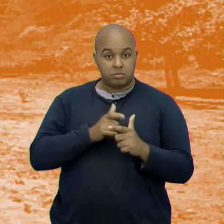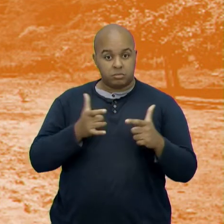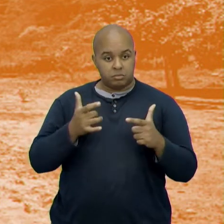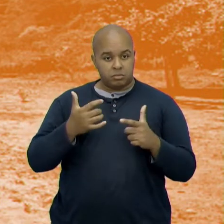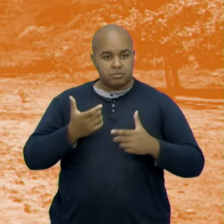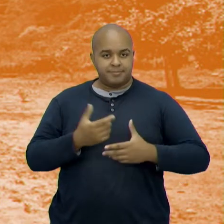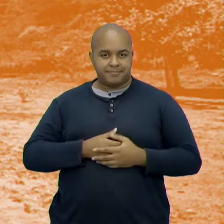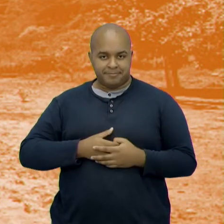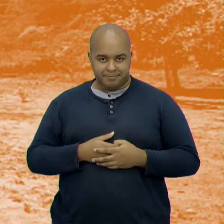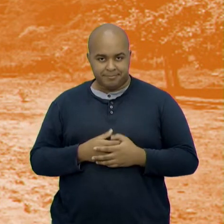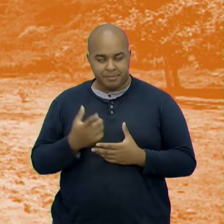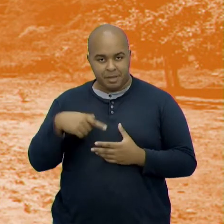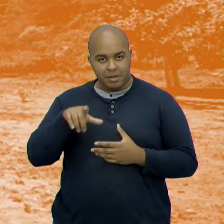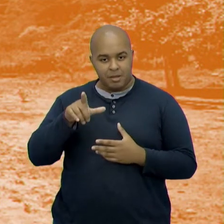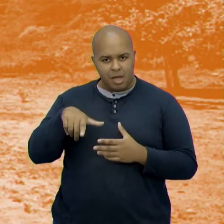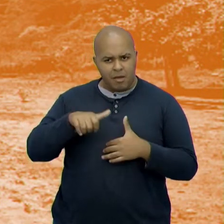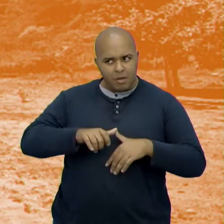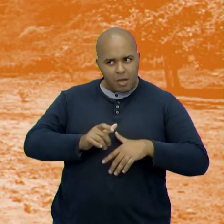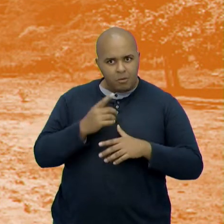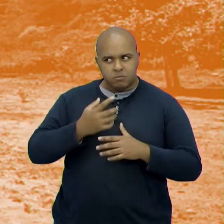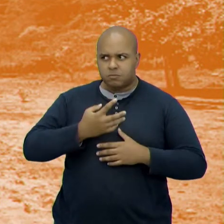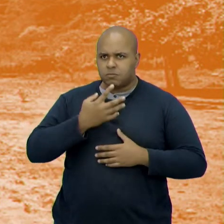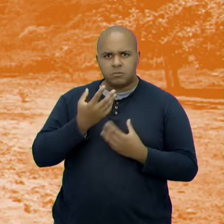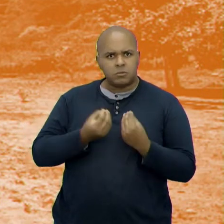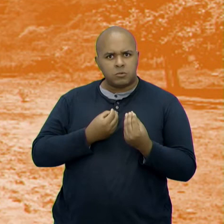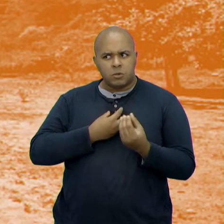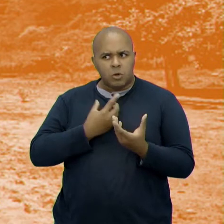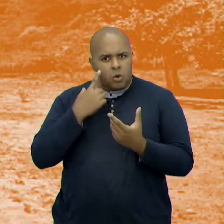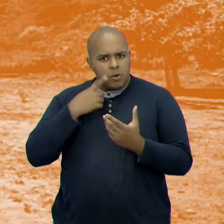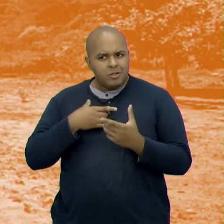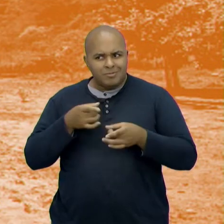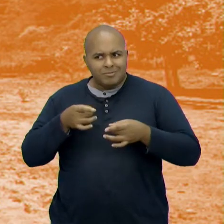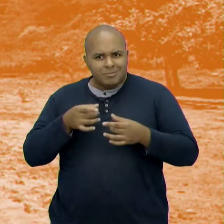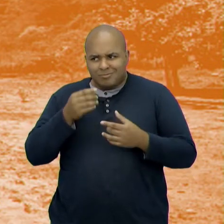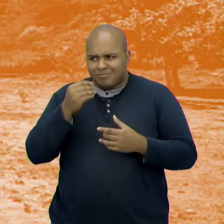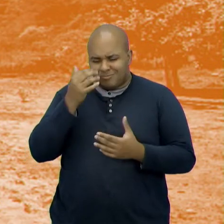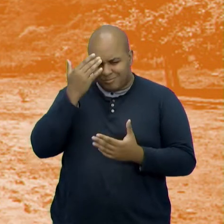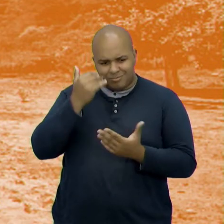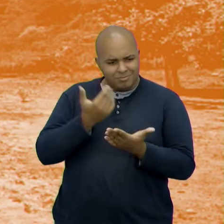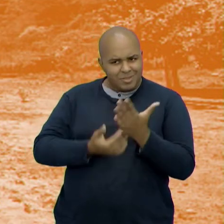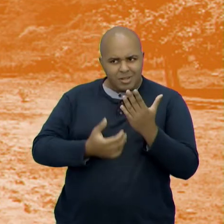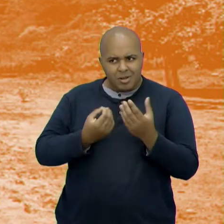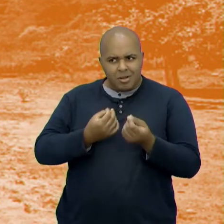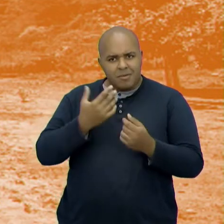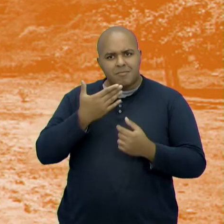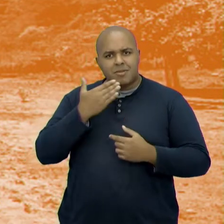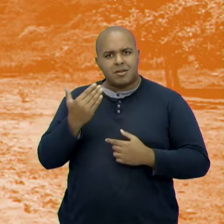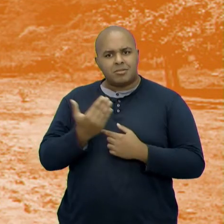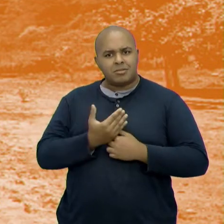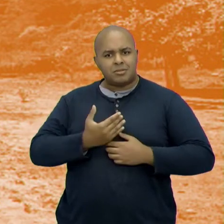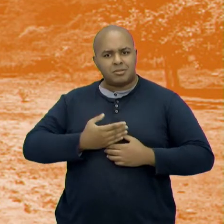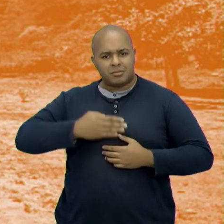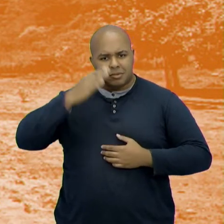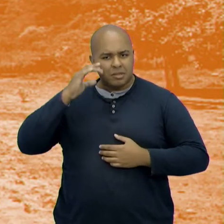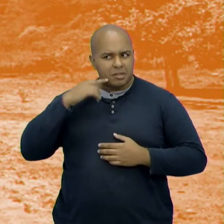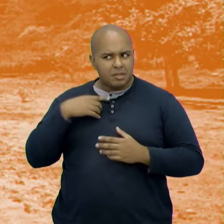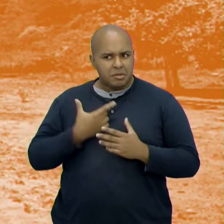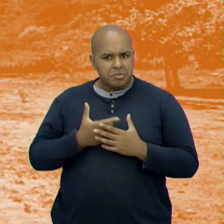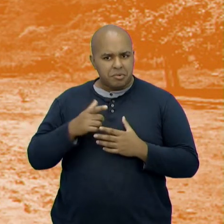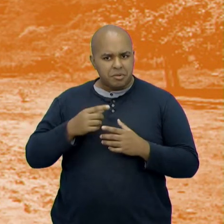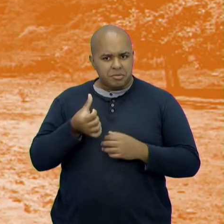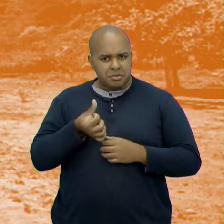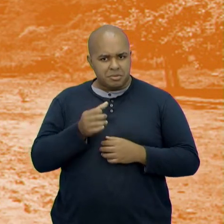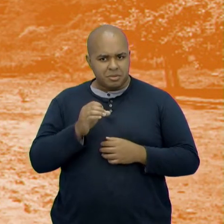grande, ficaram indignados com essa derrota e pediram ajuda militar. Então uma expedição militar